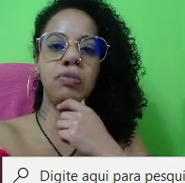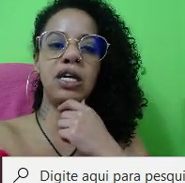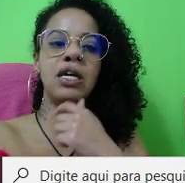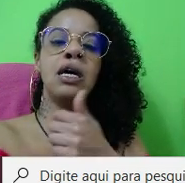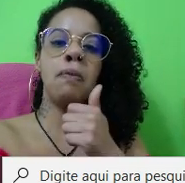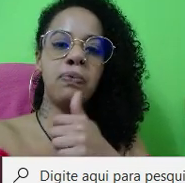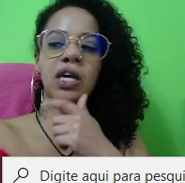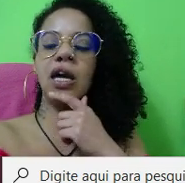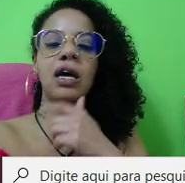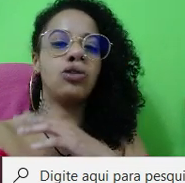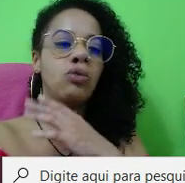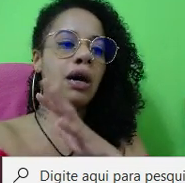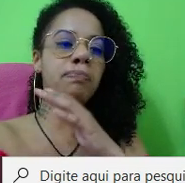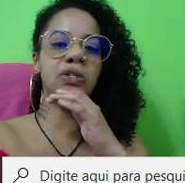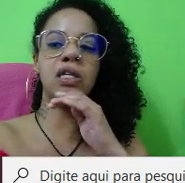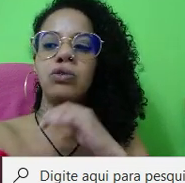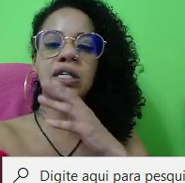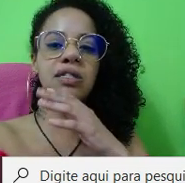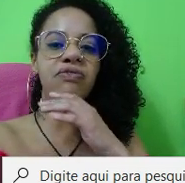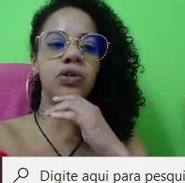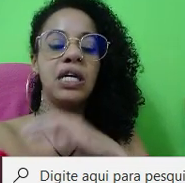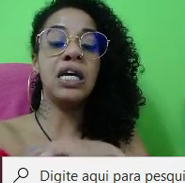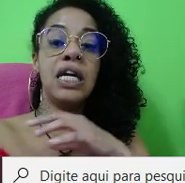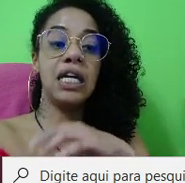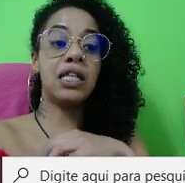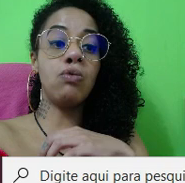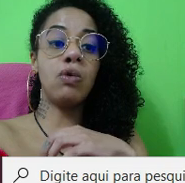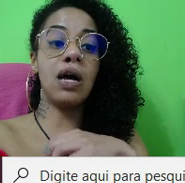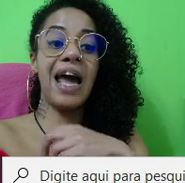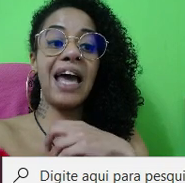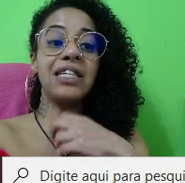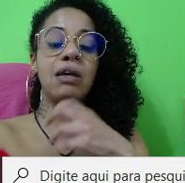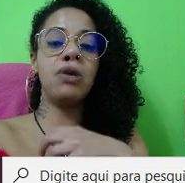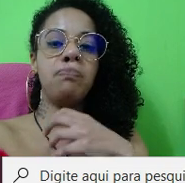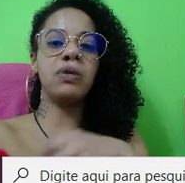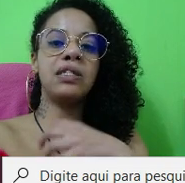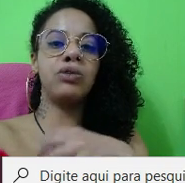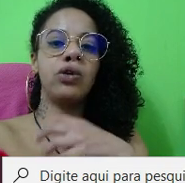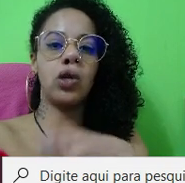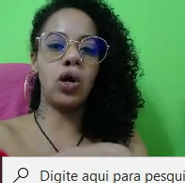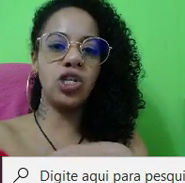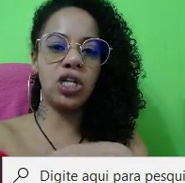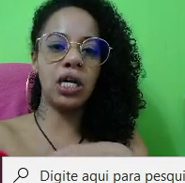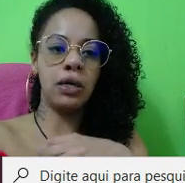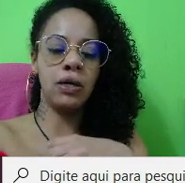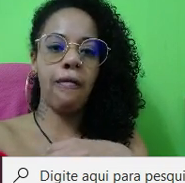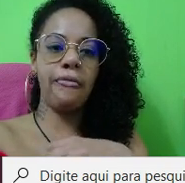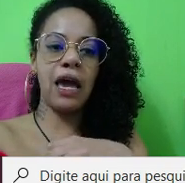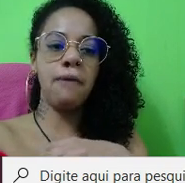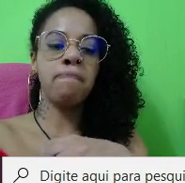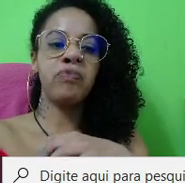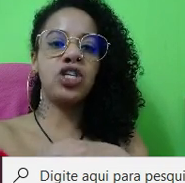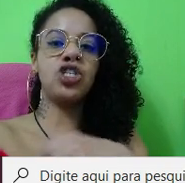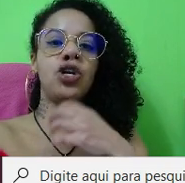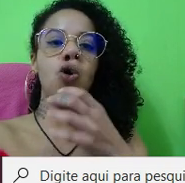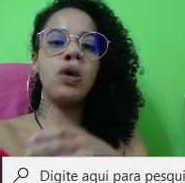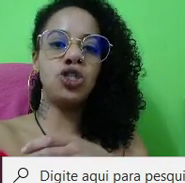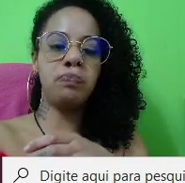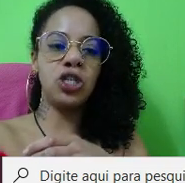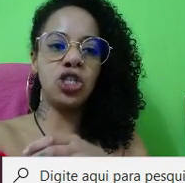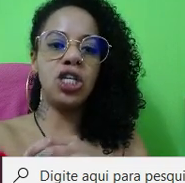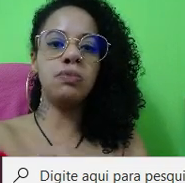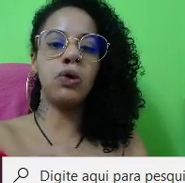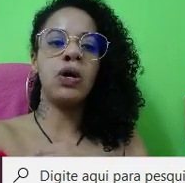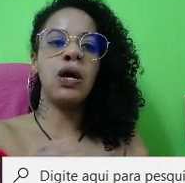aqui da economia porque a tua aposentadoria que se Então essa manipulação ideológica né que